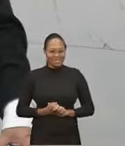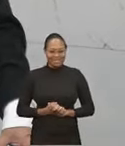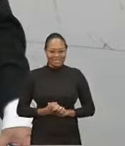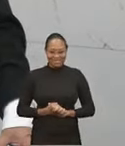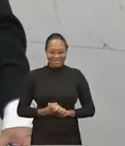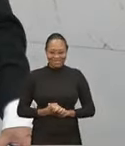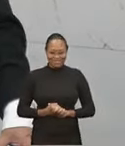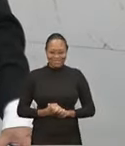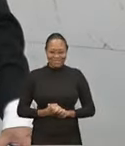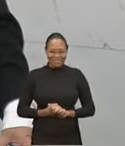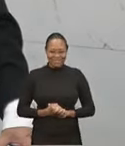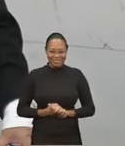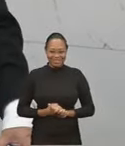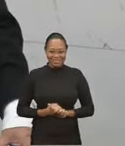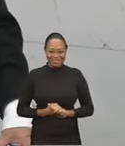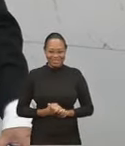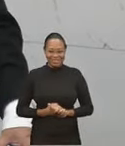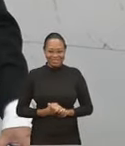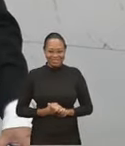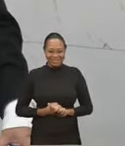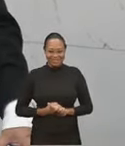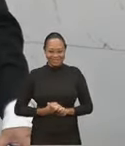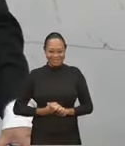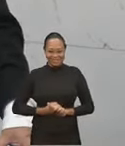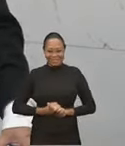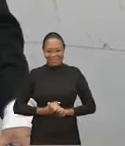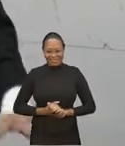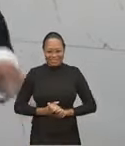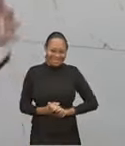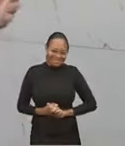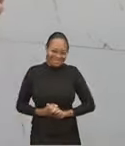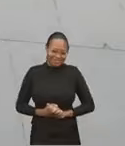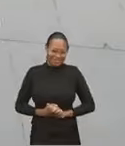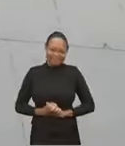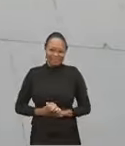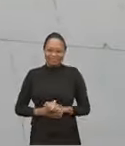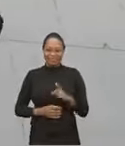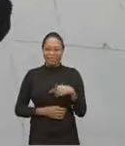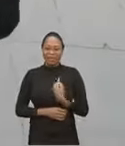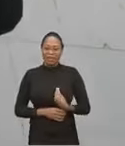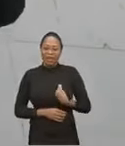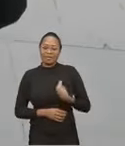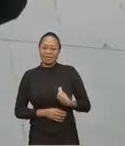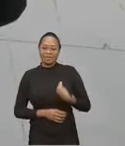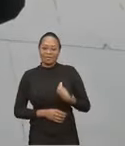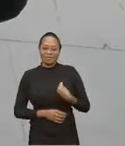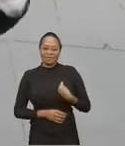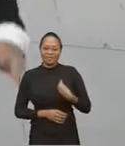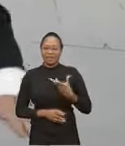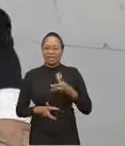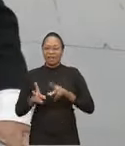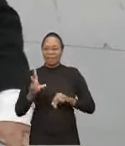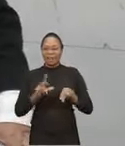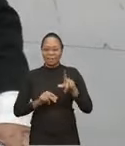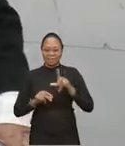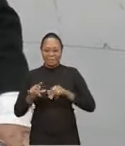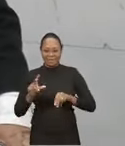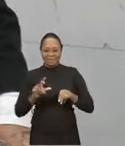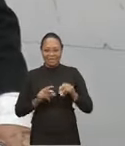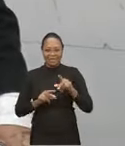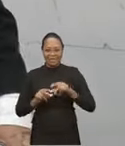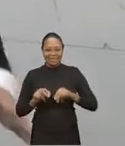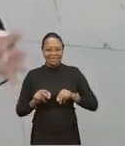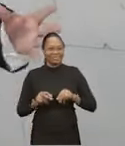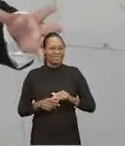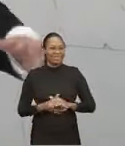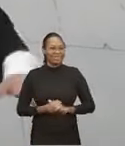sentimento do povo. Quem está no governo, eu já fui governo, a gente vive numa bolha, numa falsa sensação de que